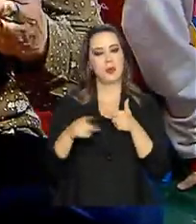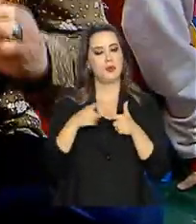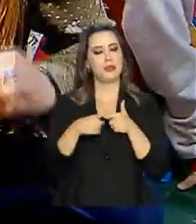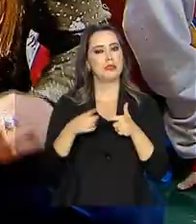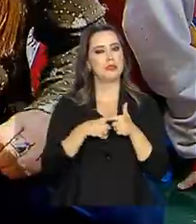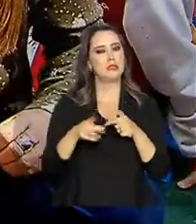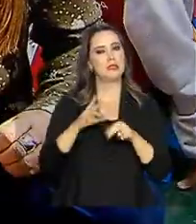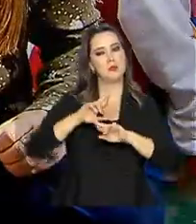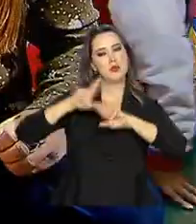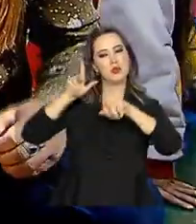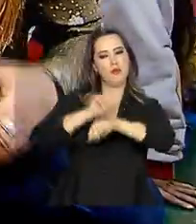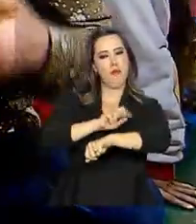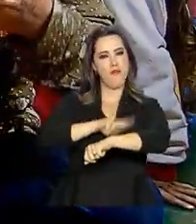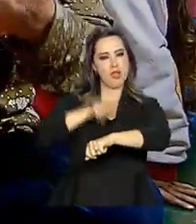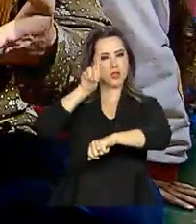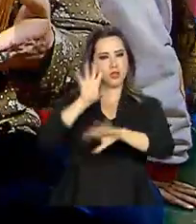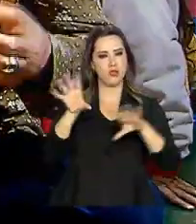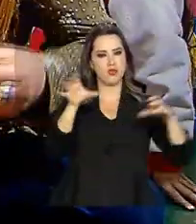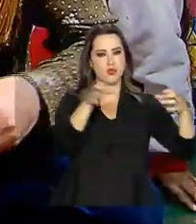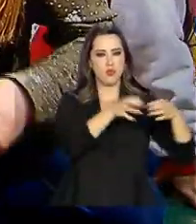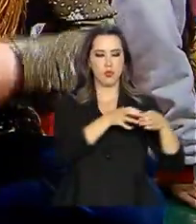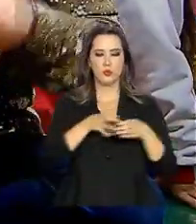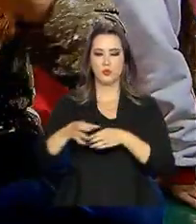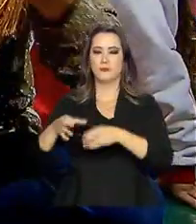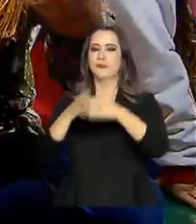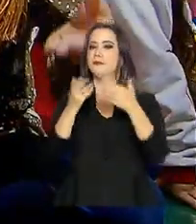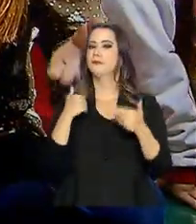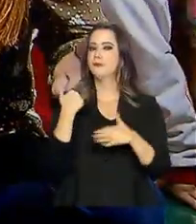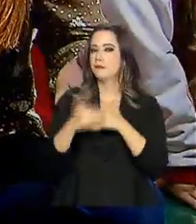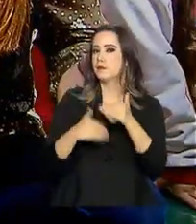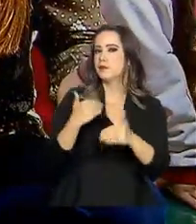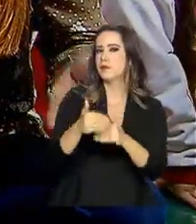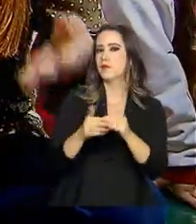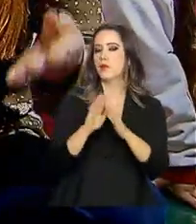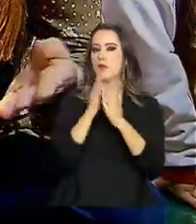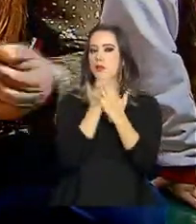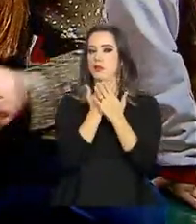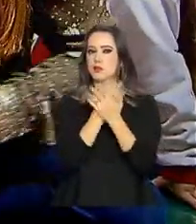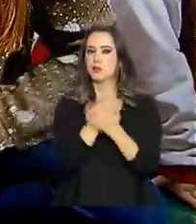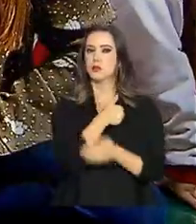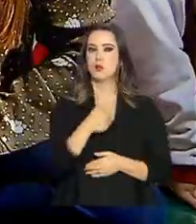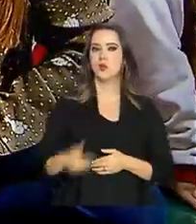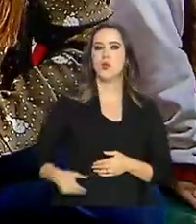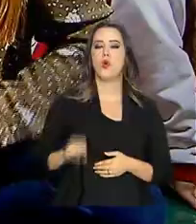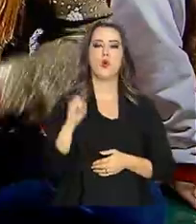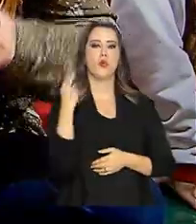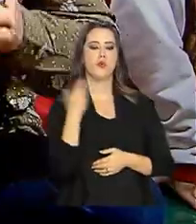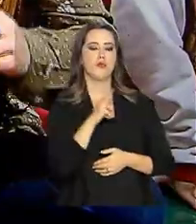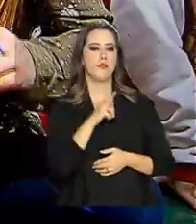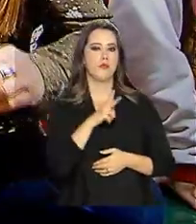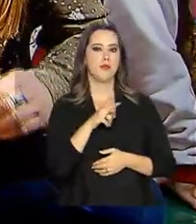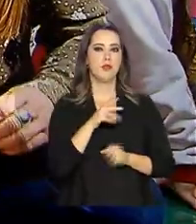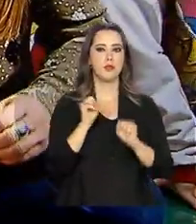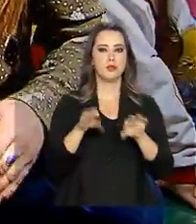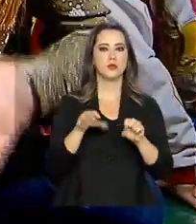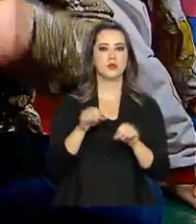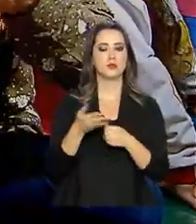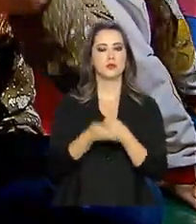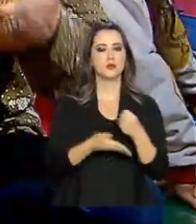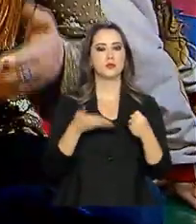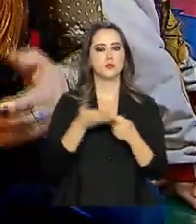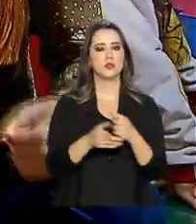diversidade de etnias de raças desenvolvidos por escolas públicas e privadas da educação básica